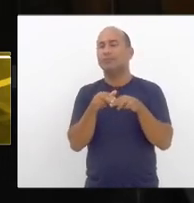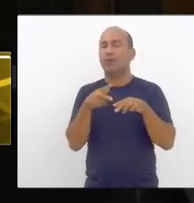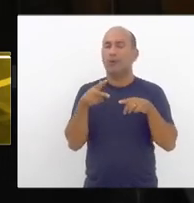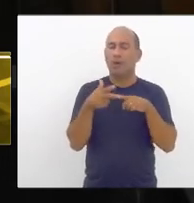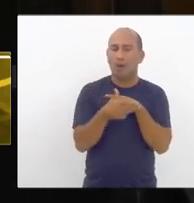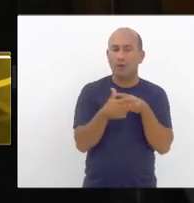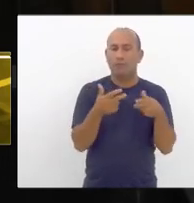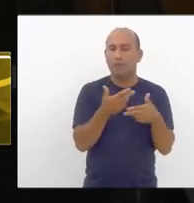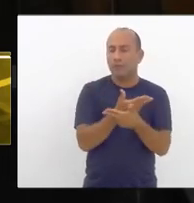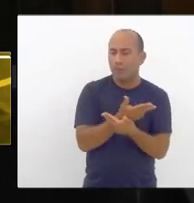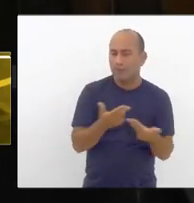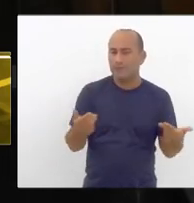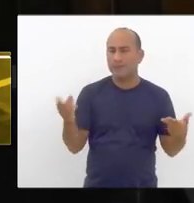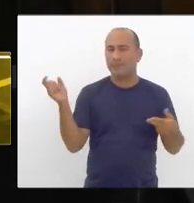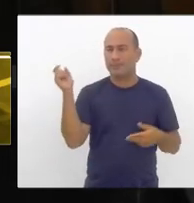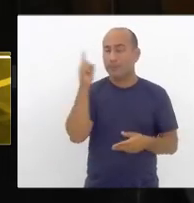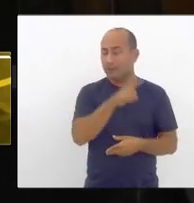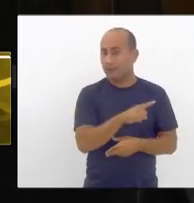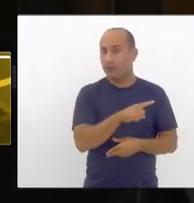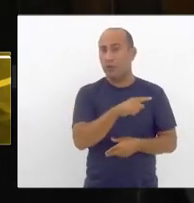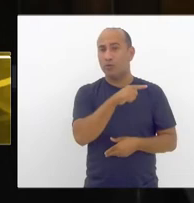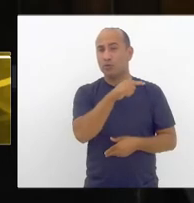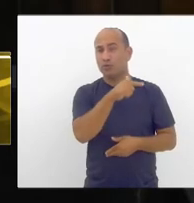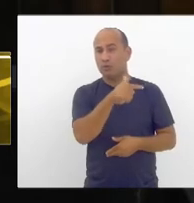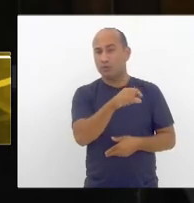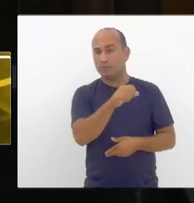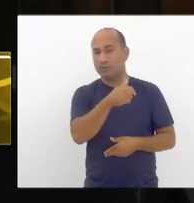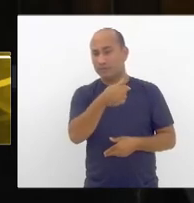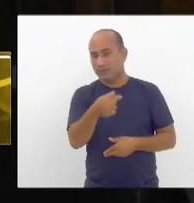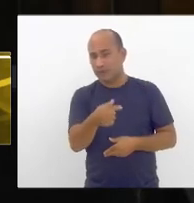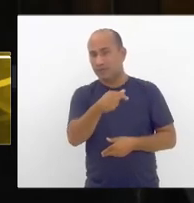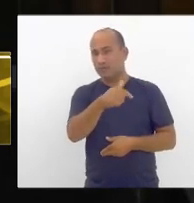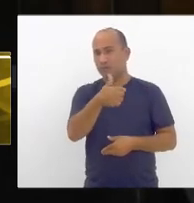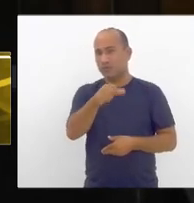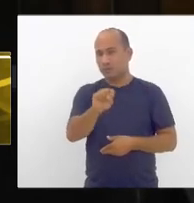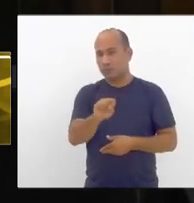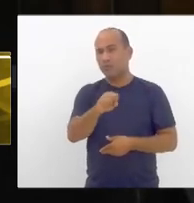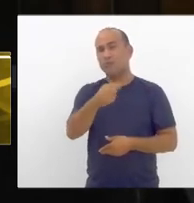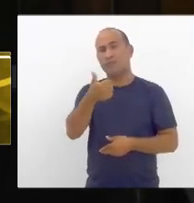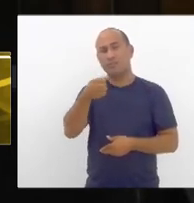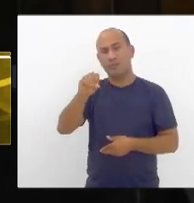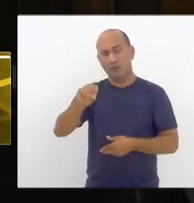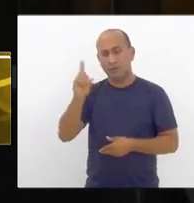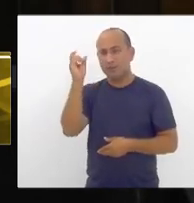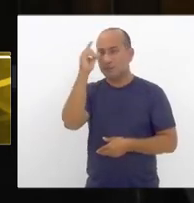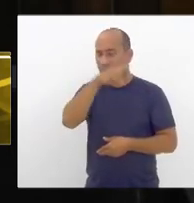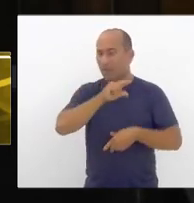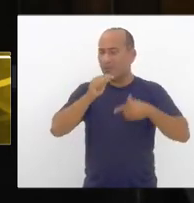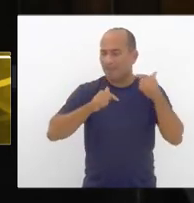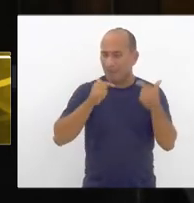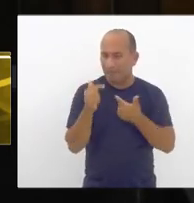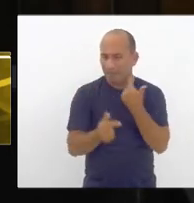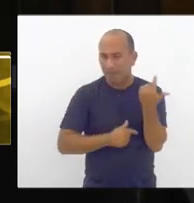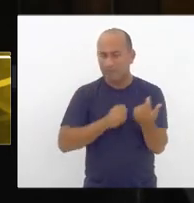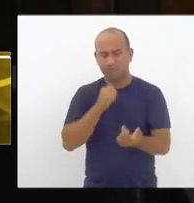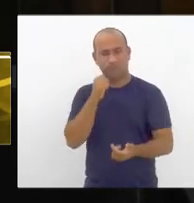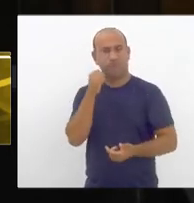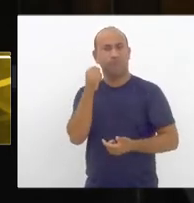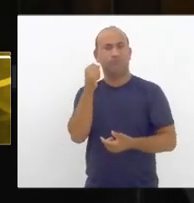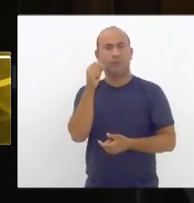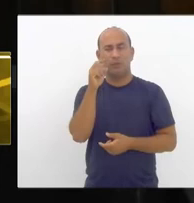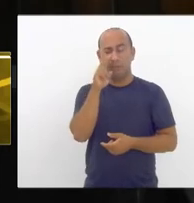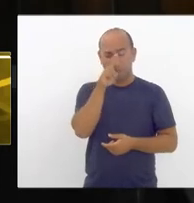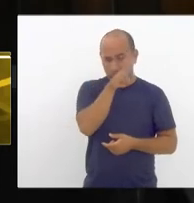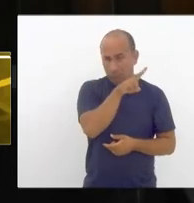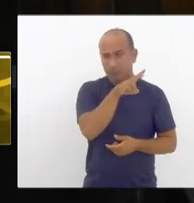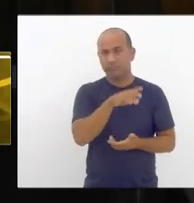foi muito duro foram 2017 18 19 foram dificílimos para a gente muito trabalho de muito esforço e hoje eu fico